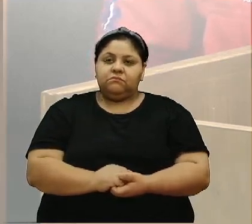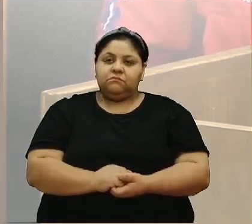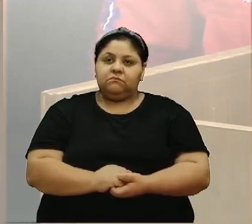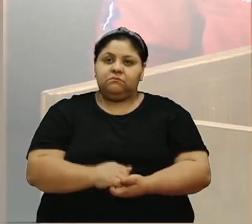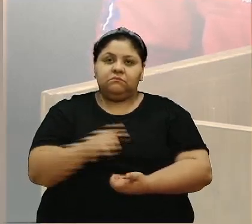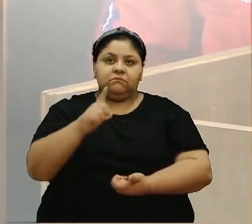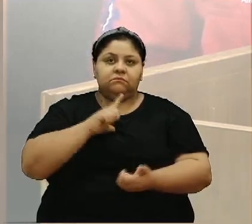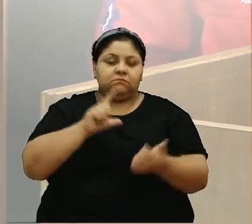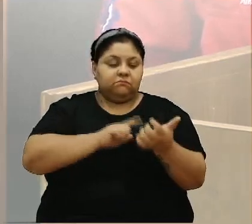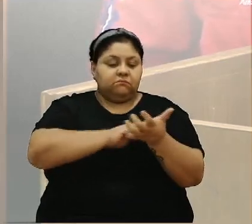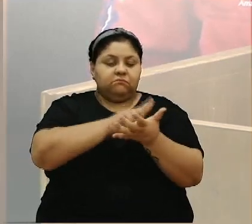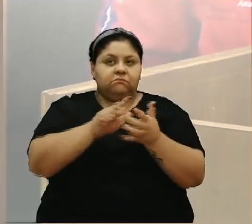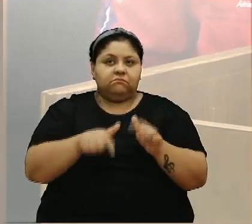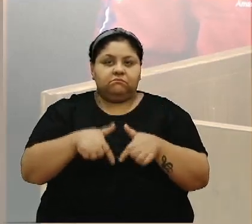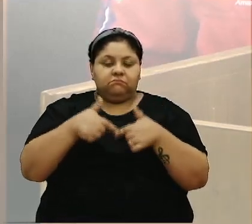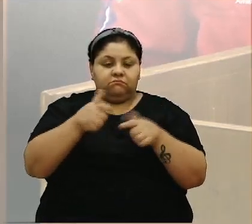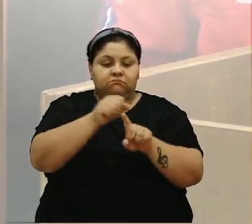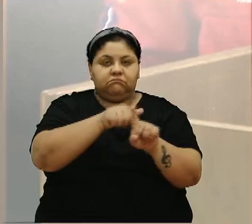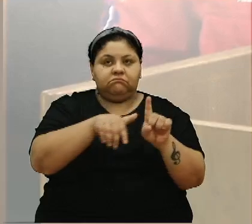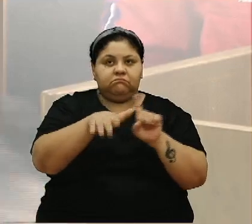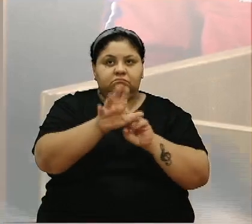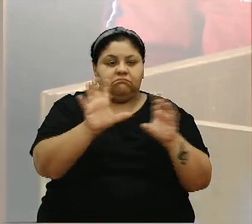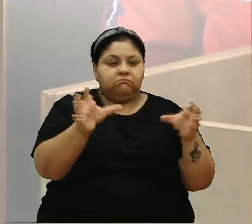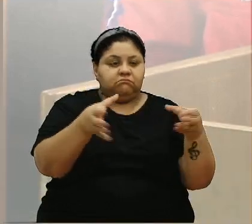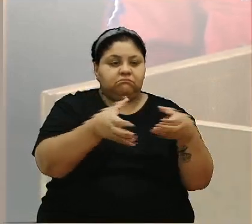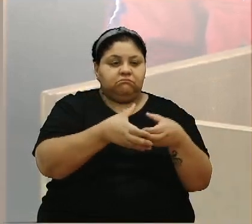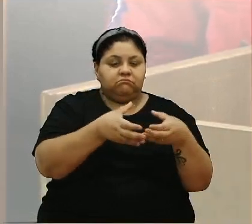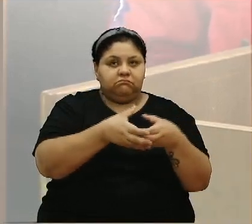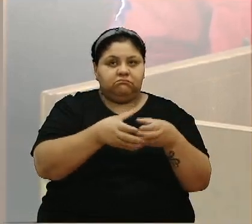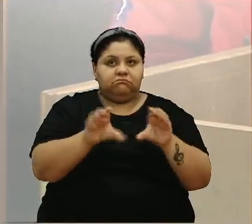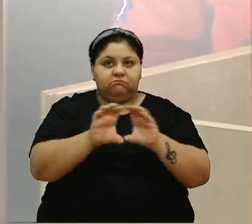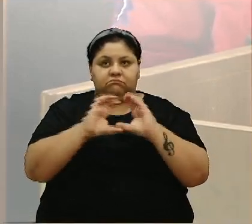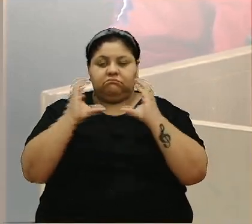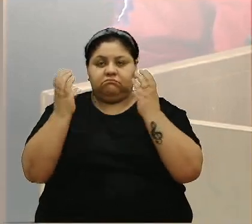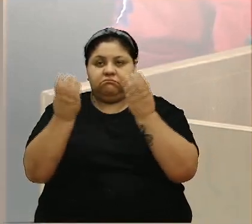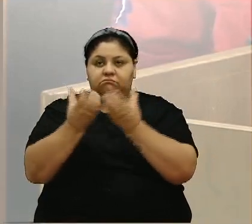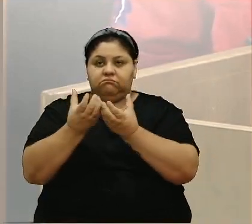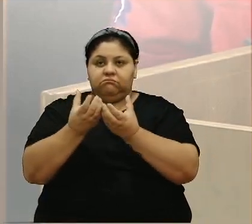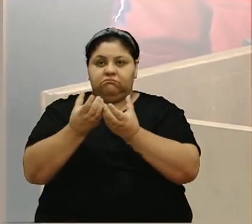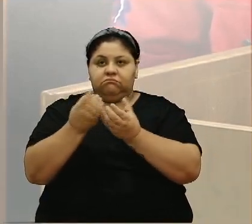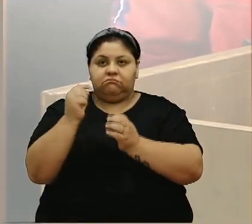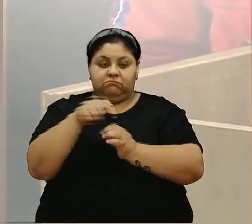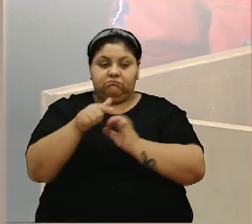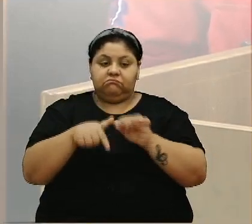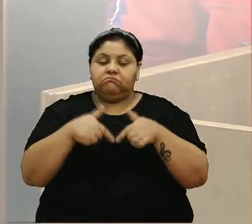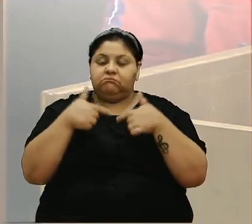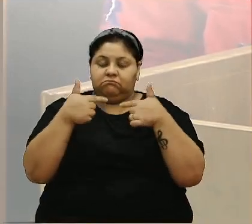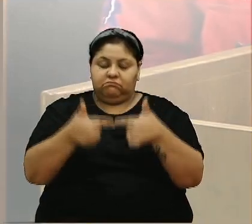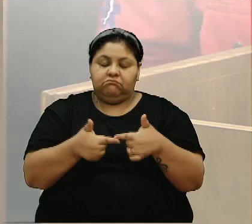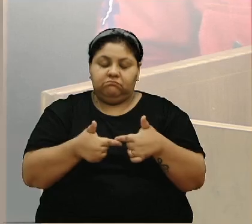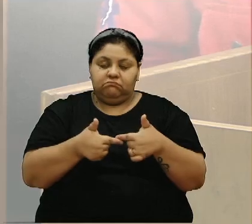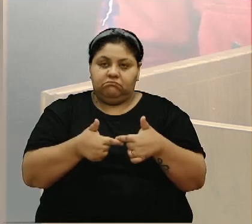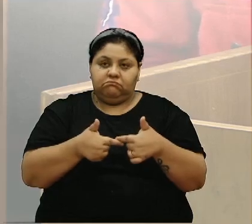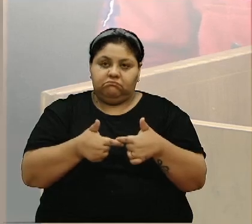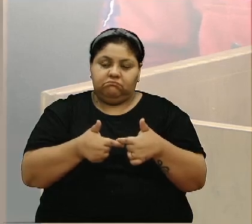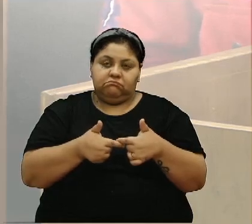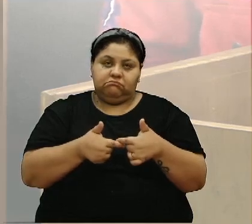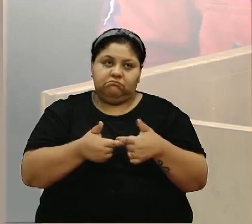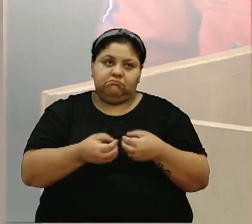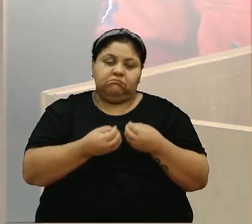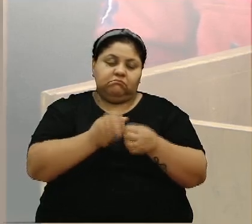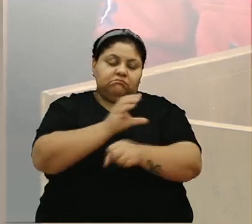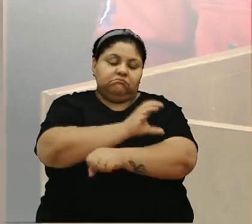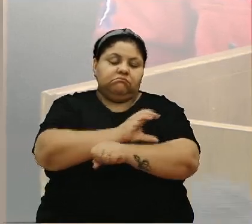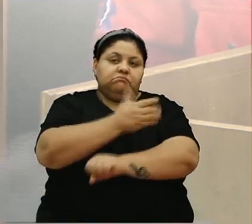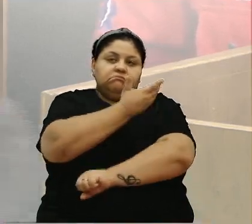Temos diversas atividades sociais em conjunto com a comunidade, nas quais, nessas atividades, a gente dá cursos e